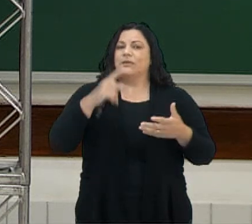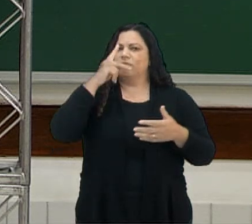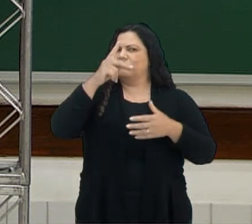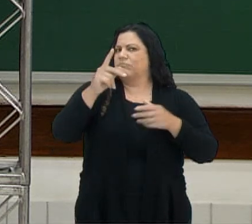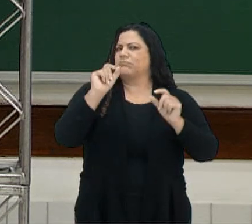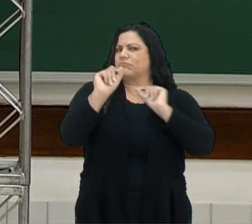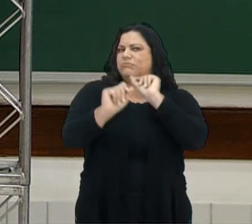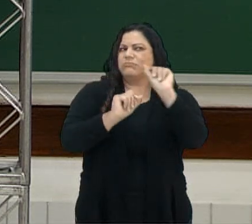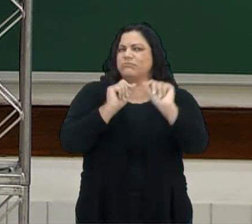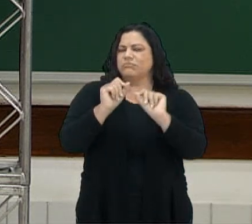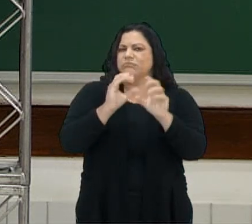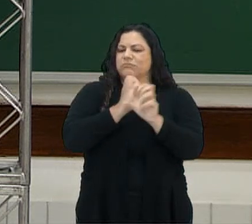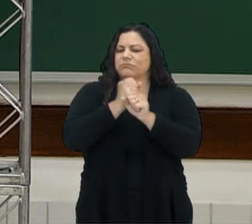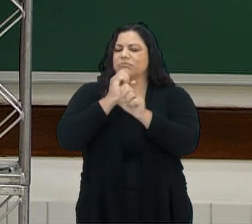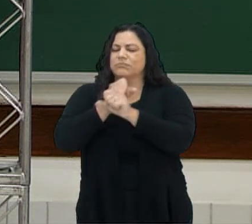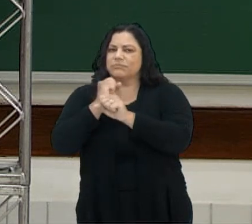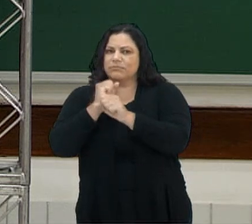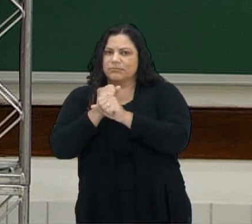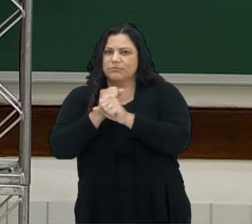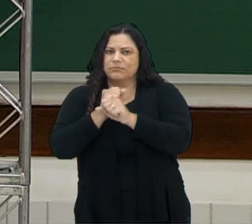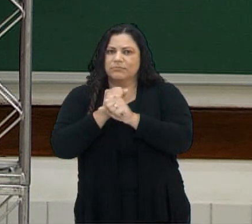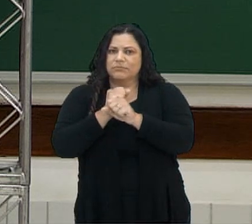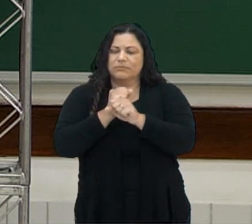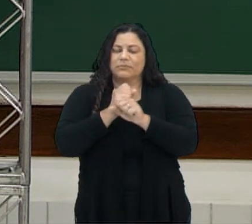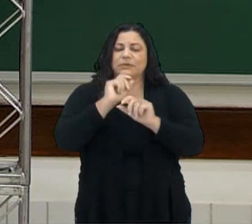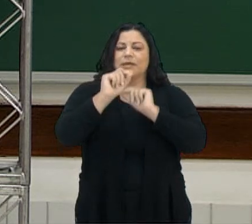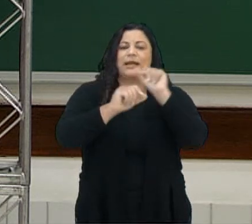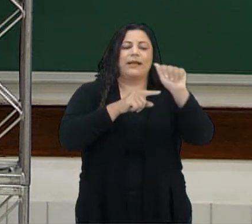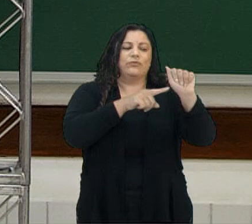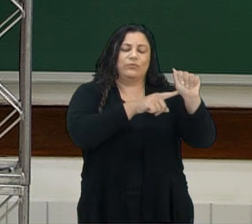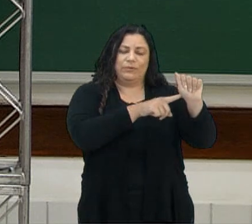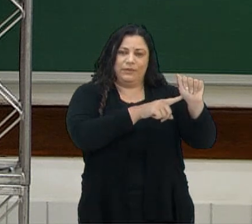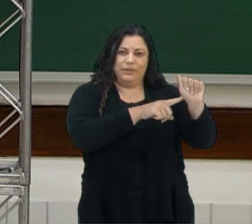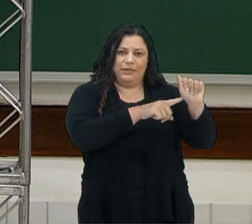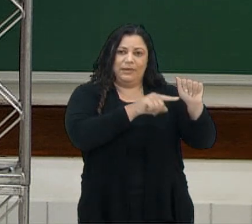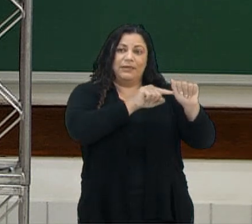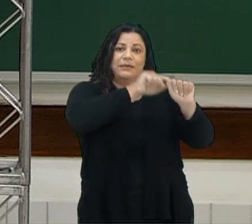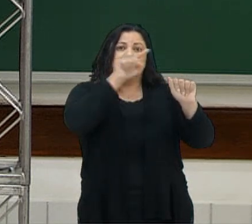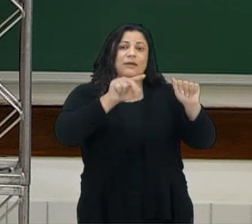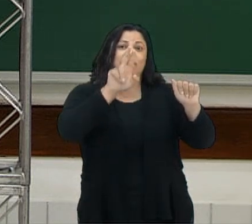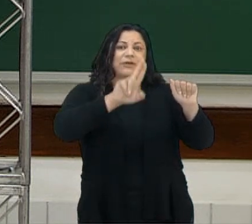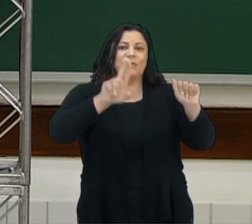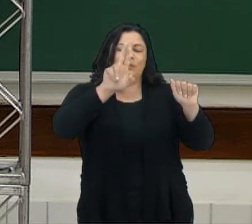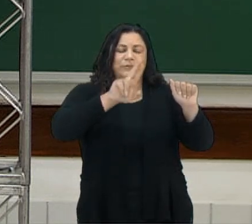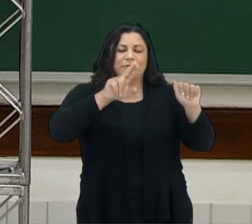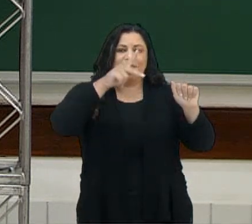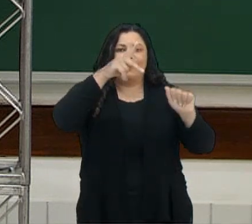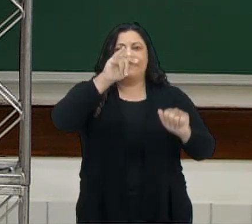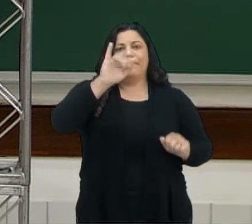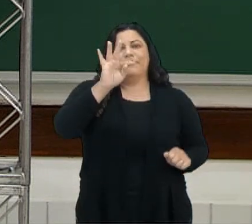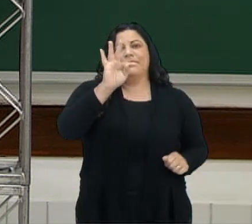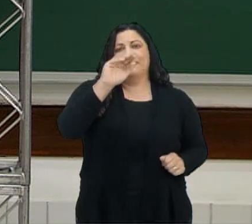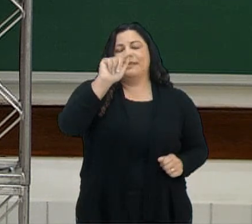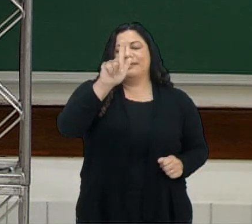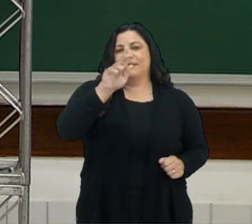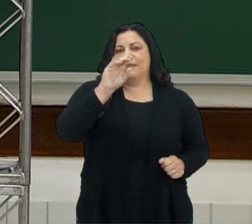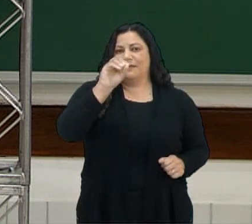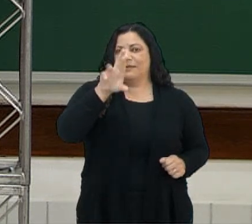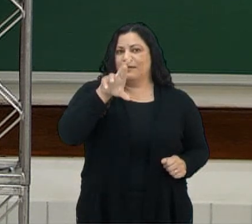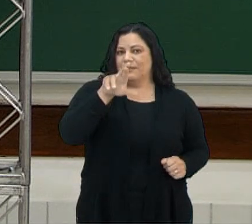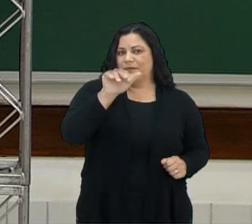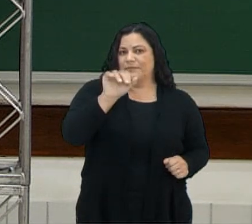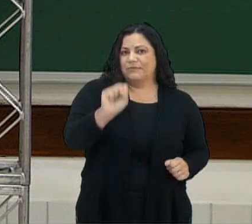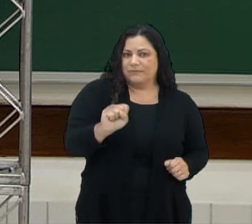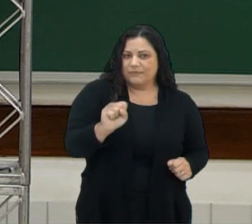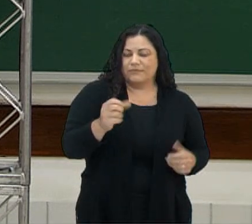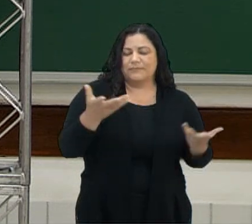dessa o cálculo do tamanho do apótema, a gente vai usar teorema de Pitágoras, que foi visto nas últimas aulas aí,